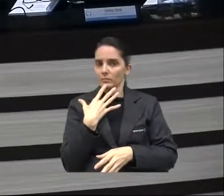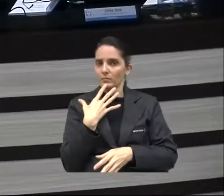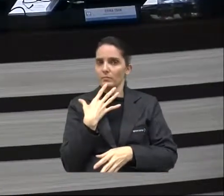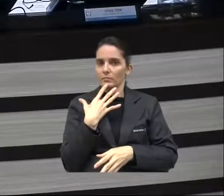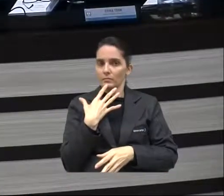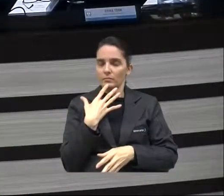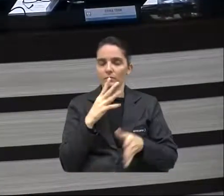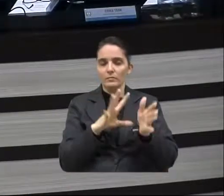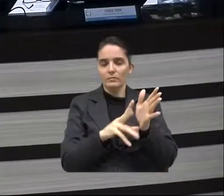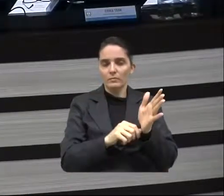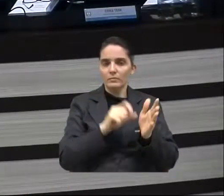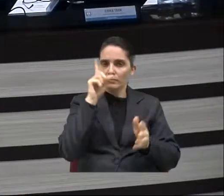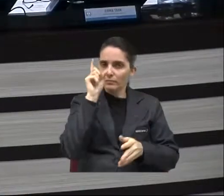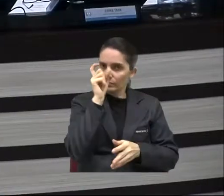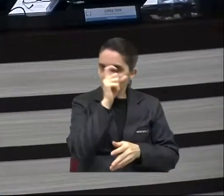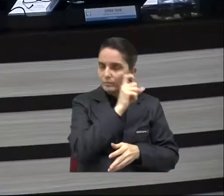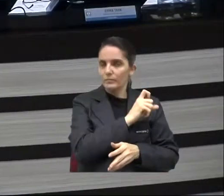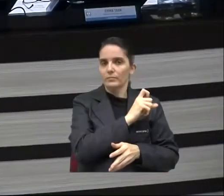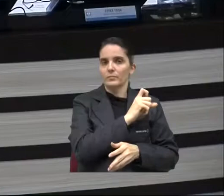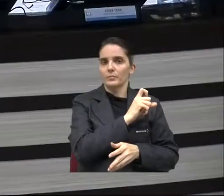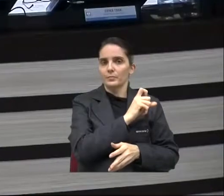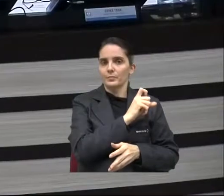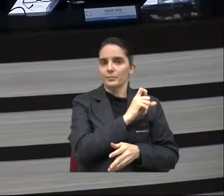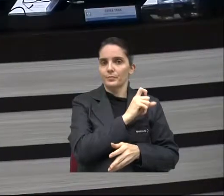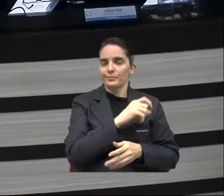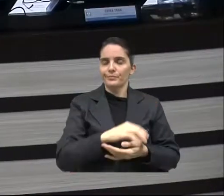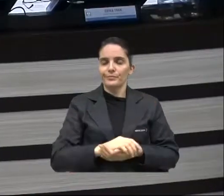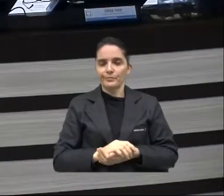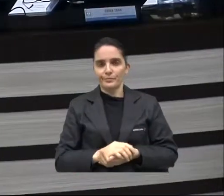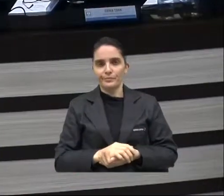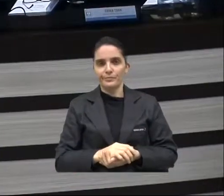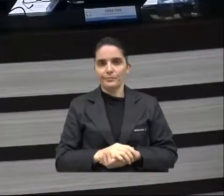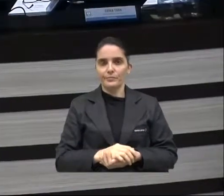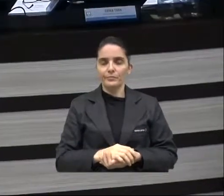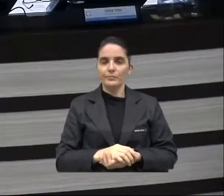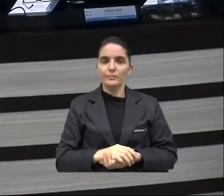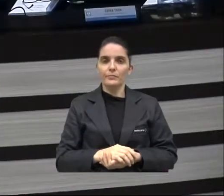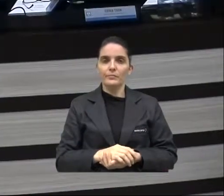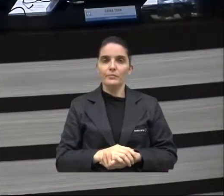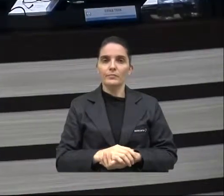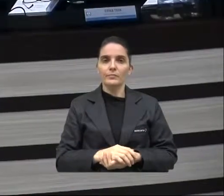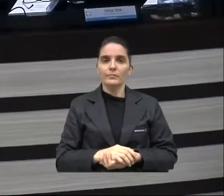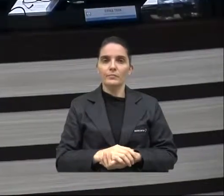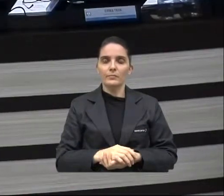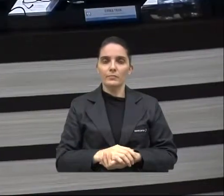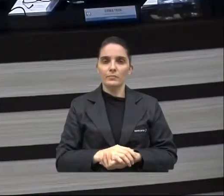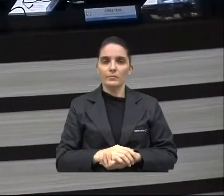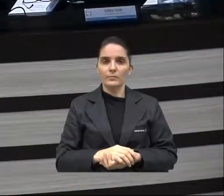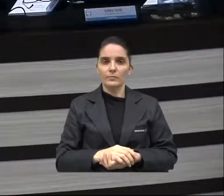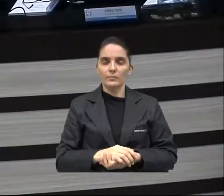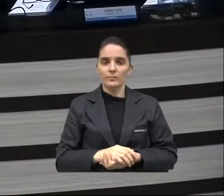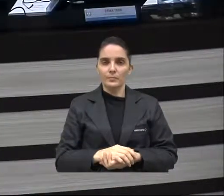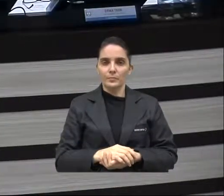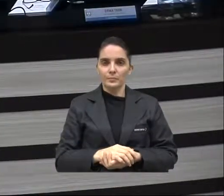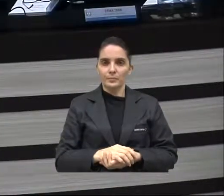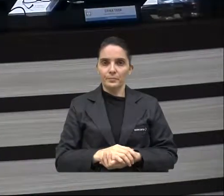dificultando os prejuízos. São pequenos prejuízos, mas que somados se transformam em